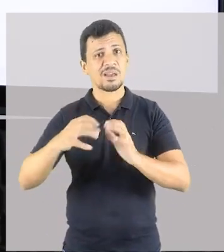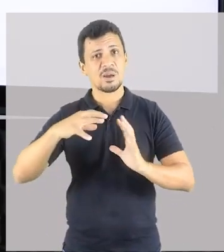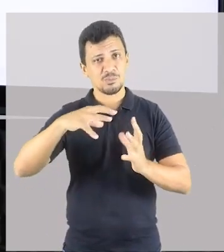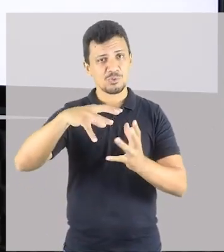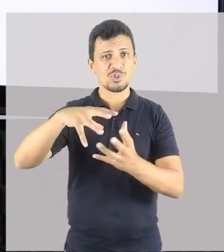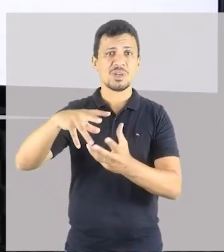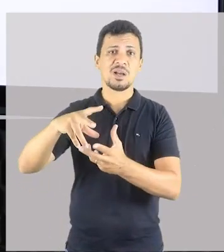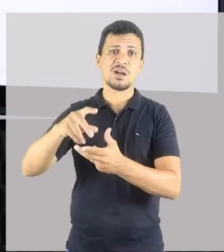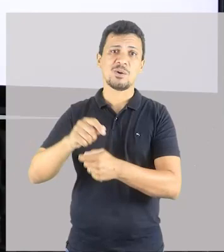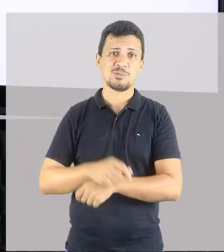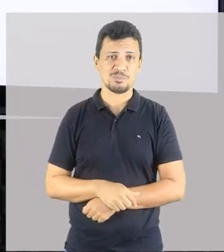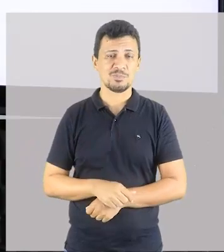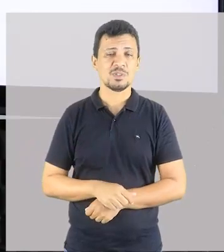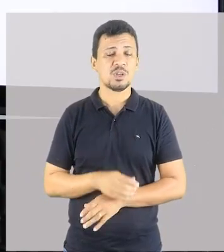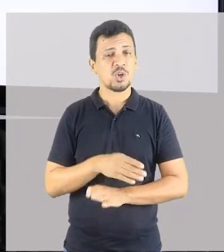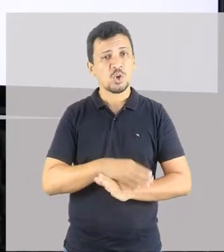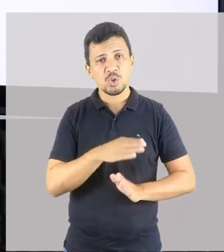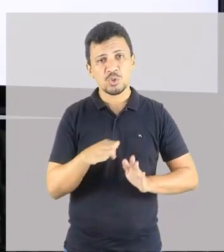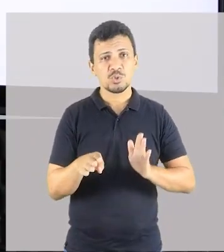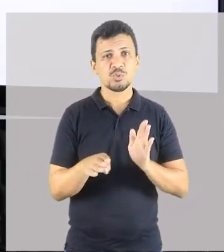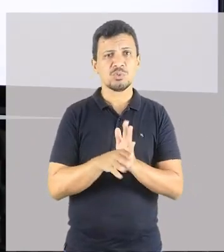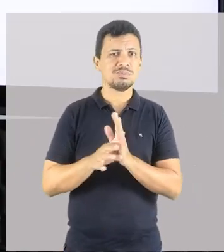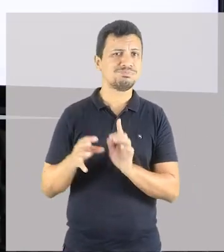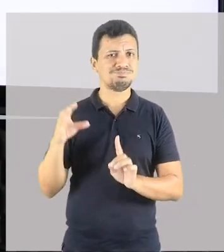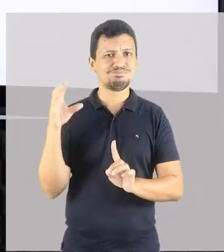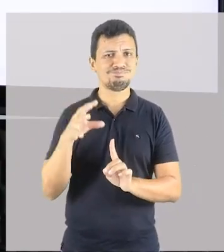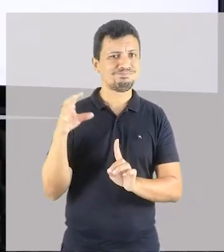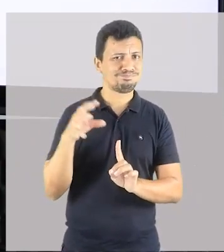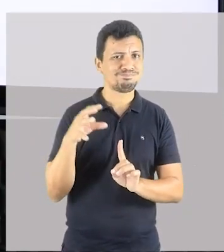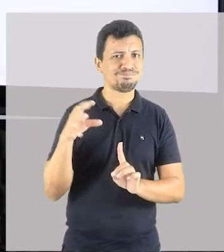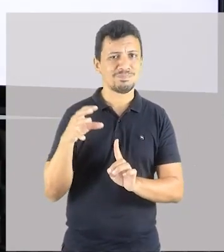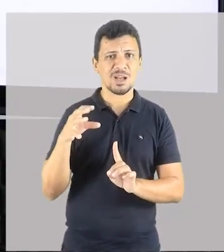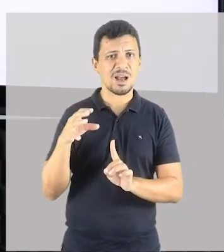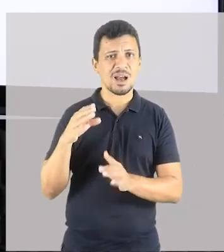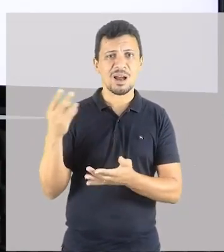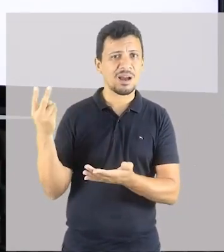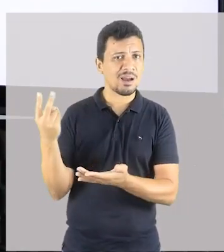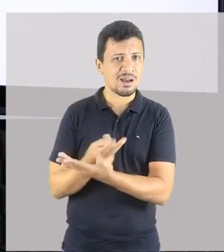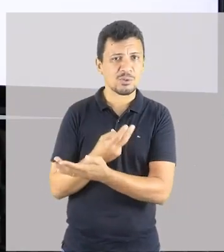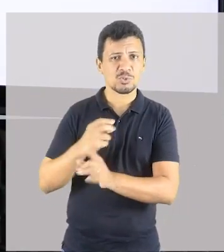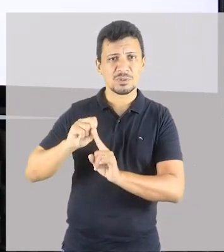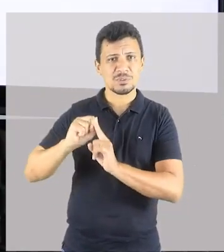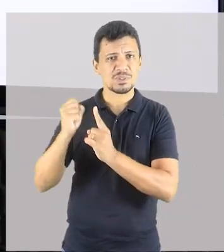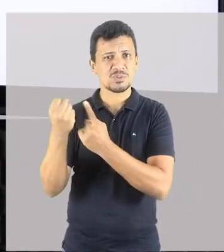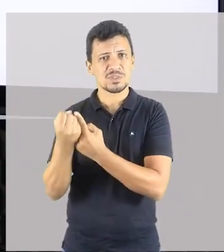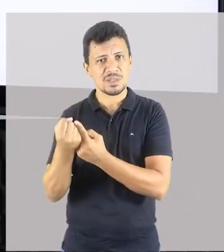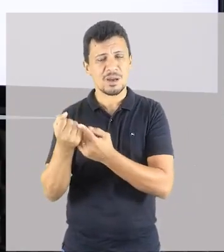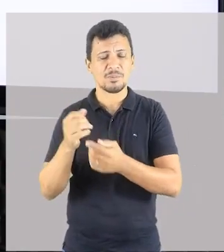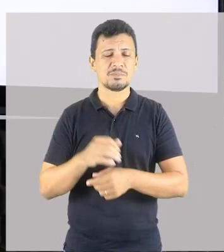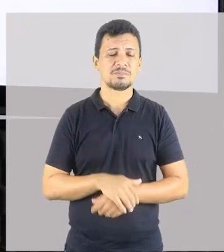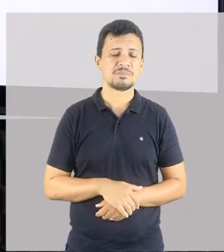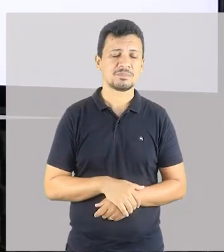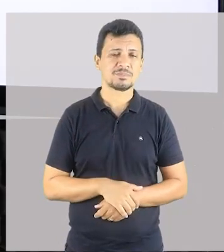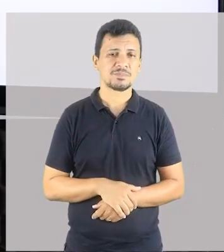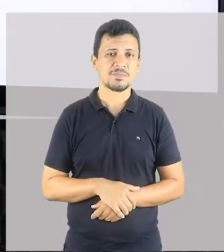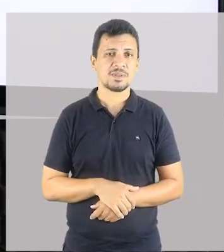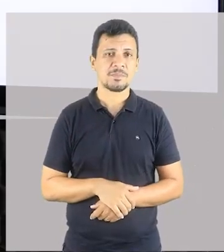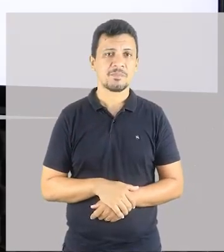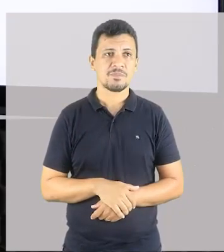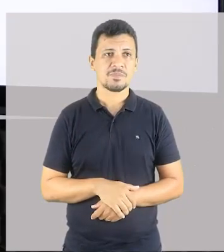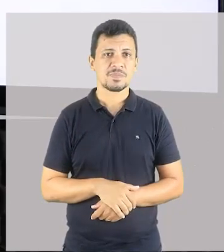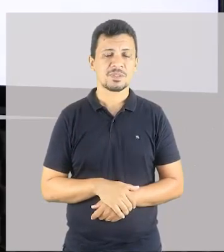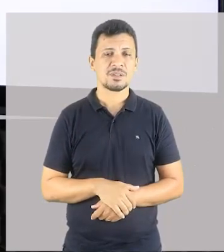sabe que todos esses reflexos, todos esses acontecimentos sociais, todos os acontecimentos, né,